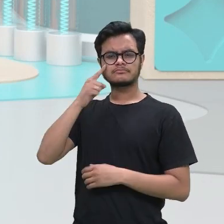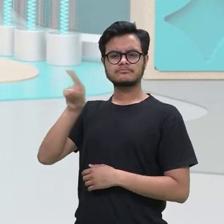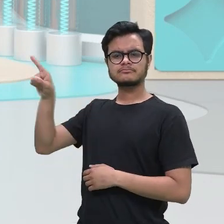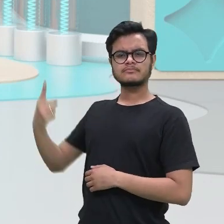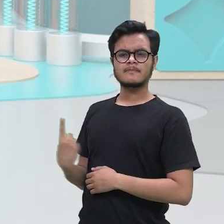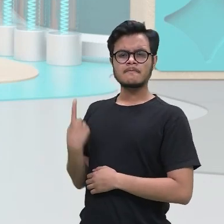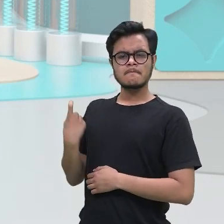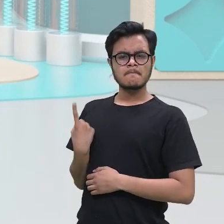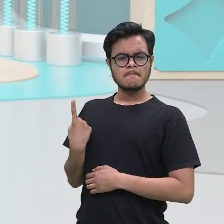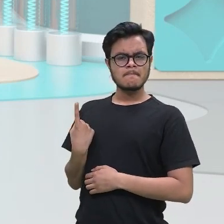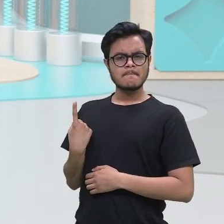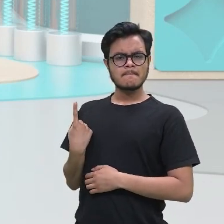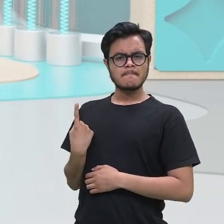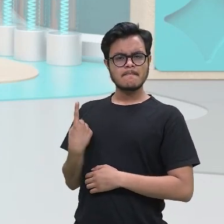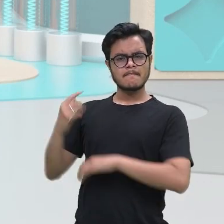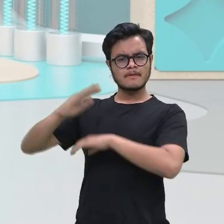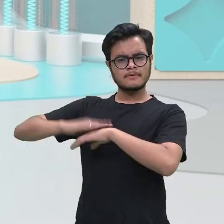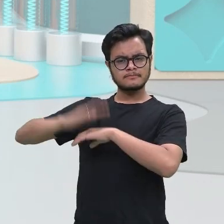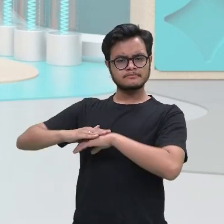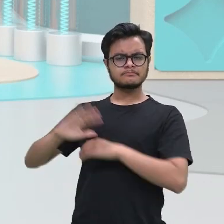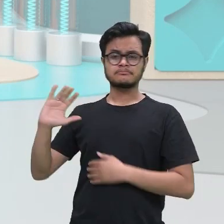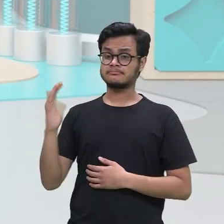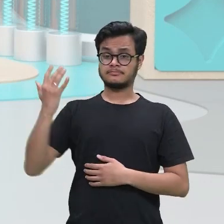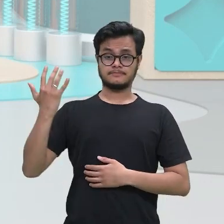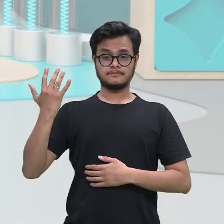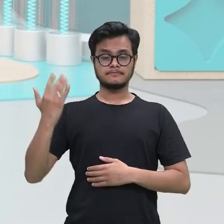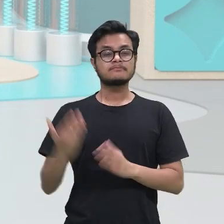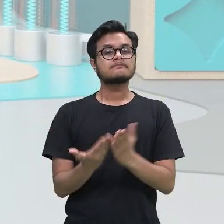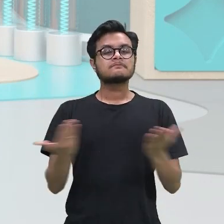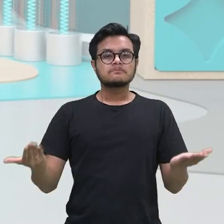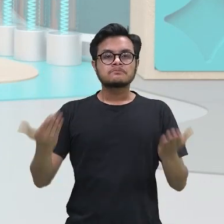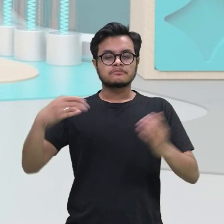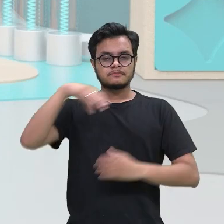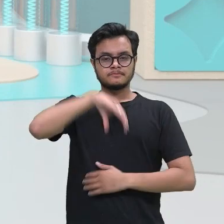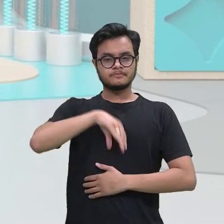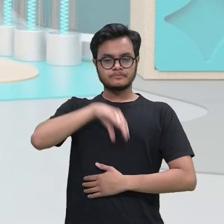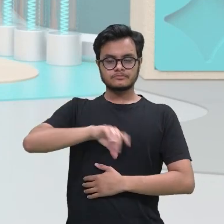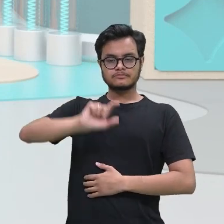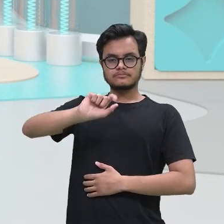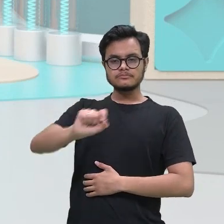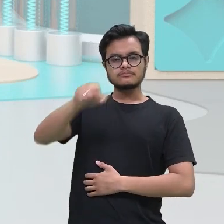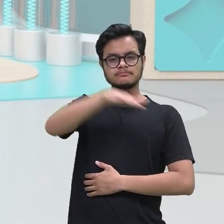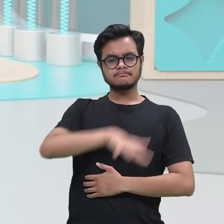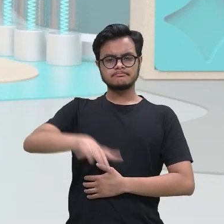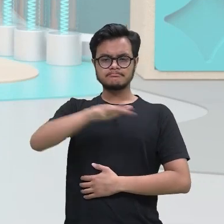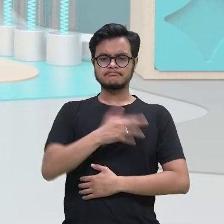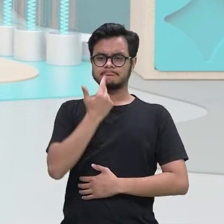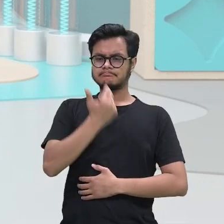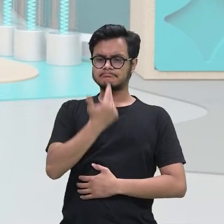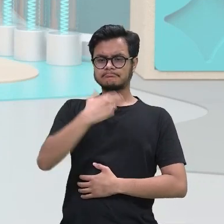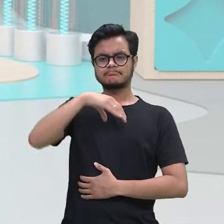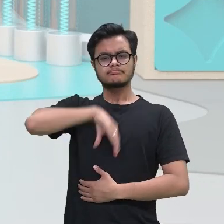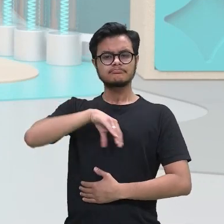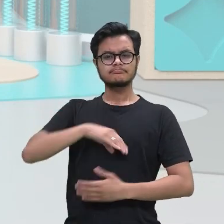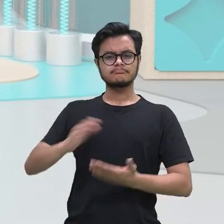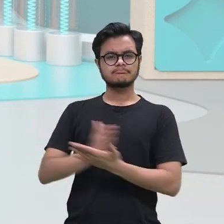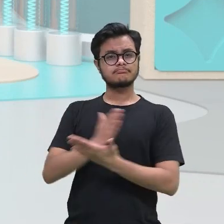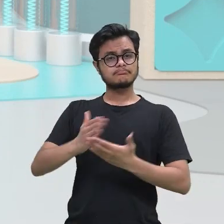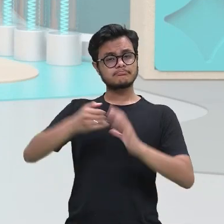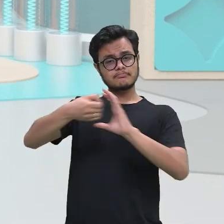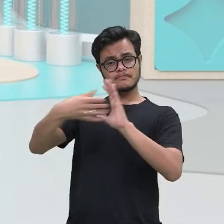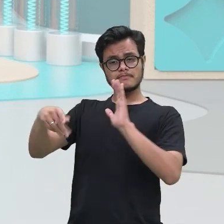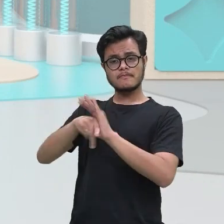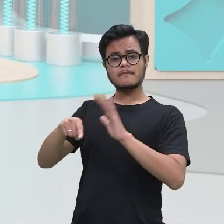Ações. Muito bem. Na língua portuguesa, ou na língua, ela há também elementos que traduzem